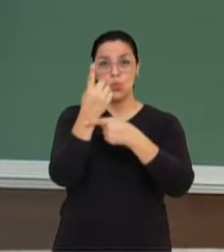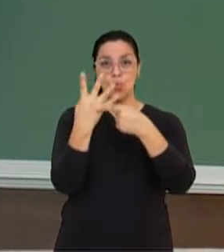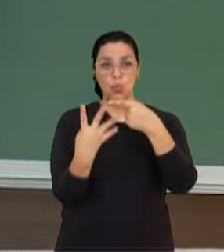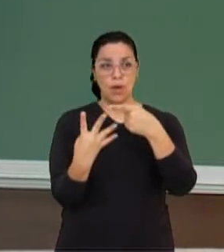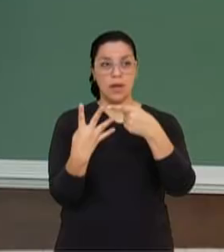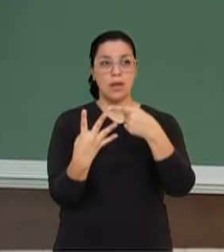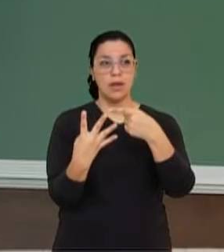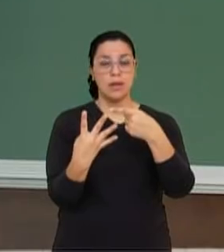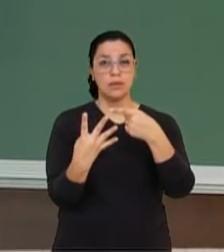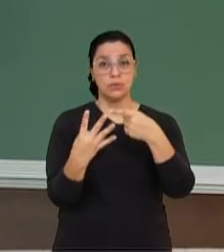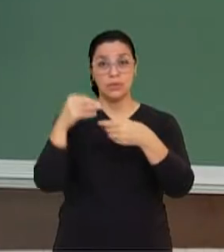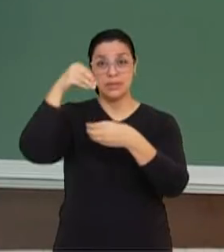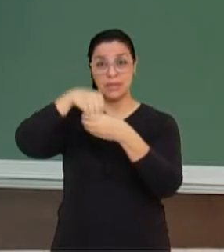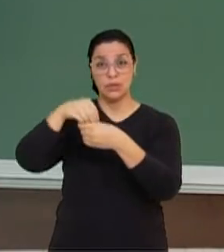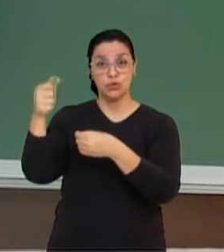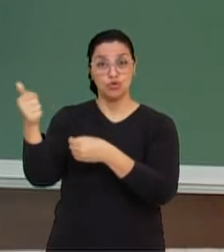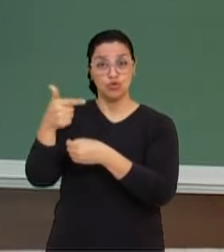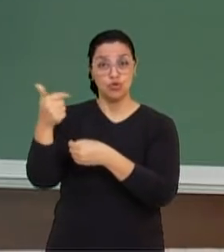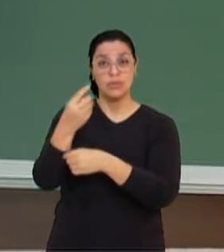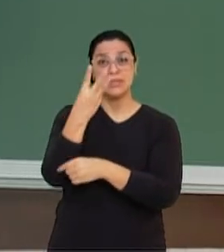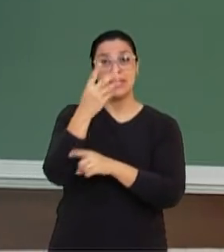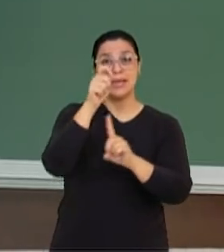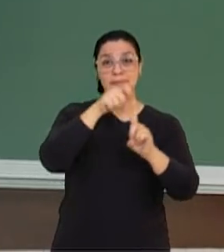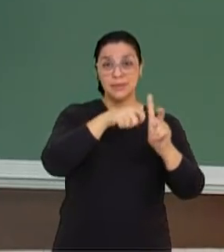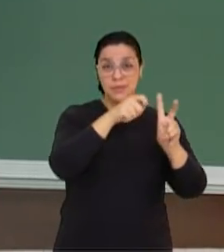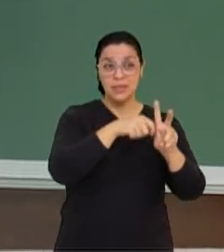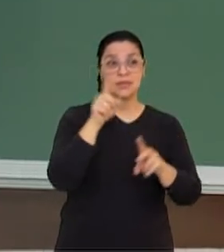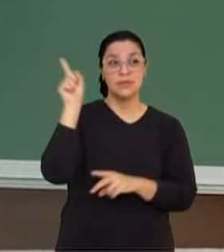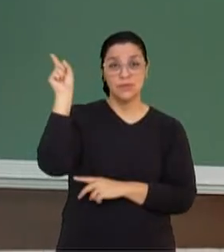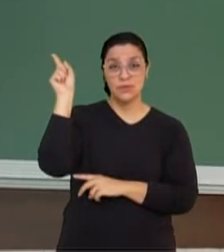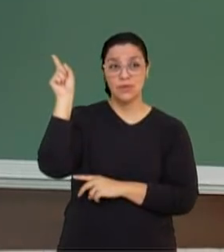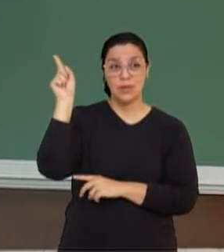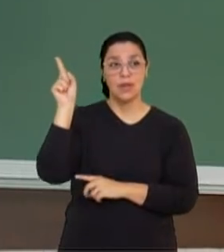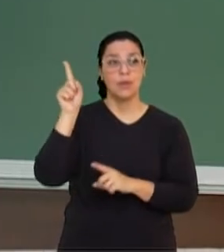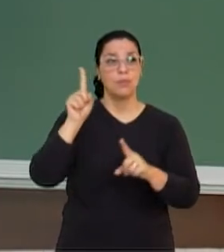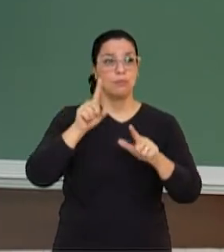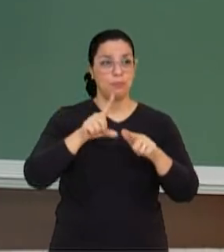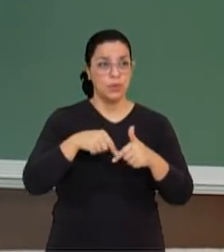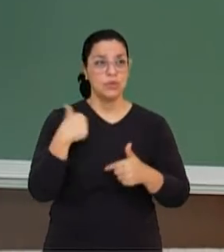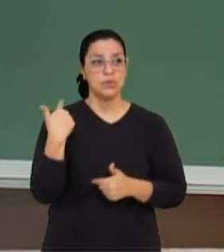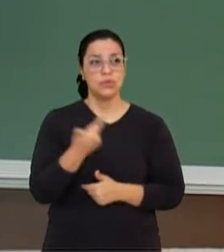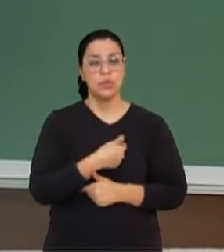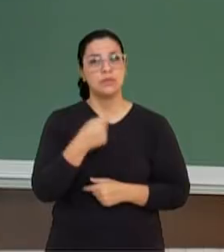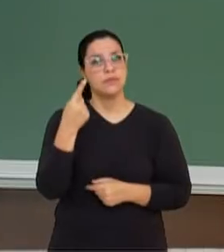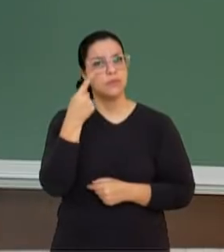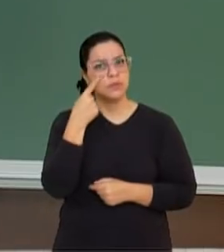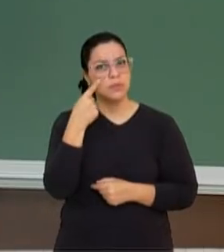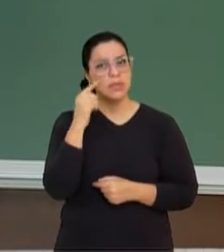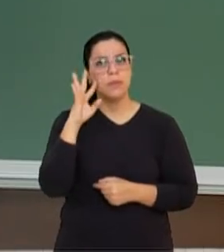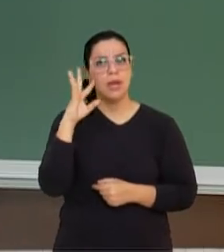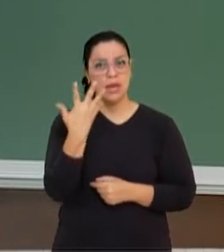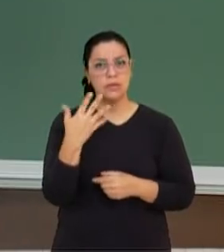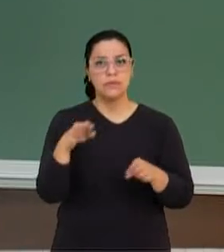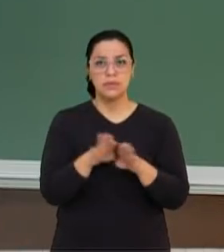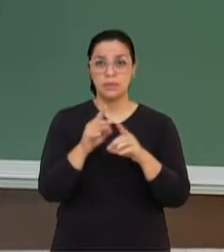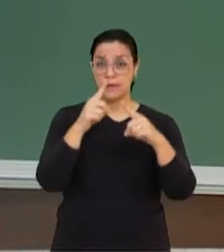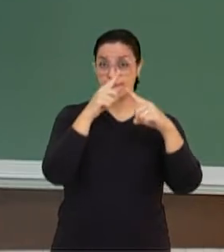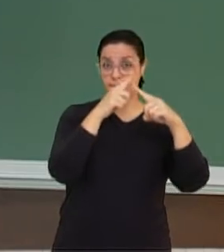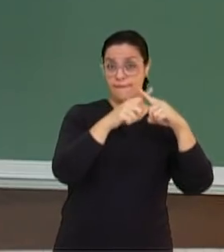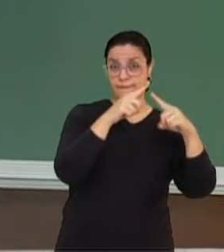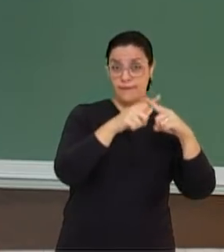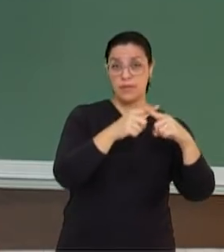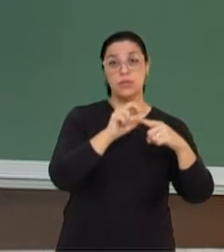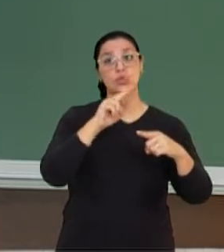só, 1/4 de 12 meses são 3 meses, tá bom? Então, quando a gente pode resolver multiplicando